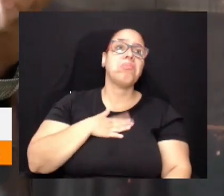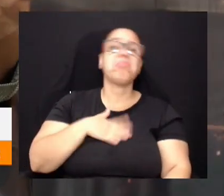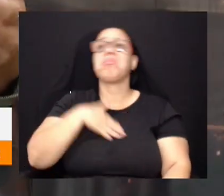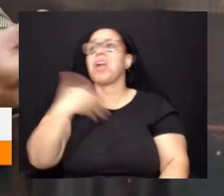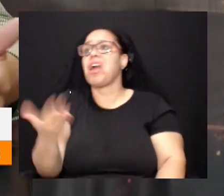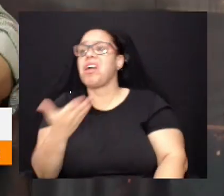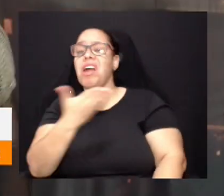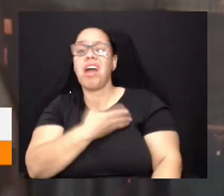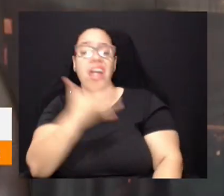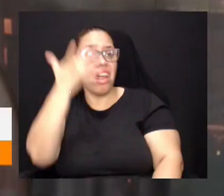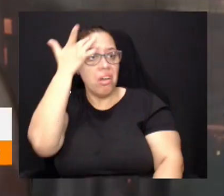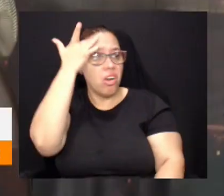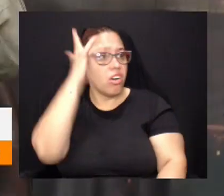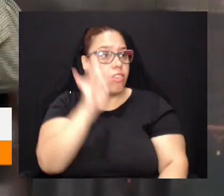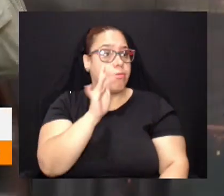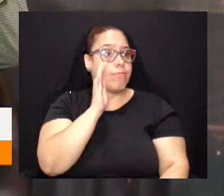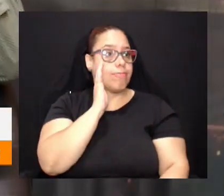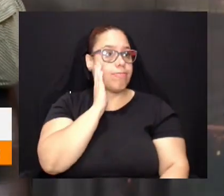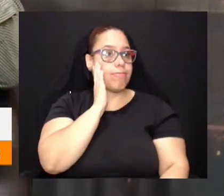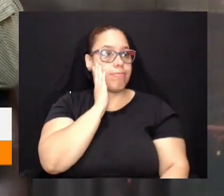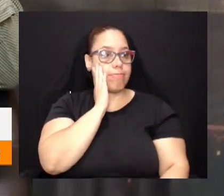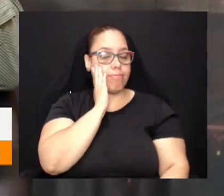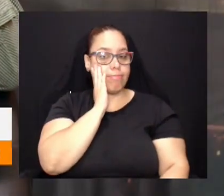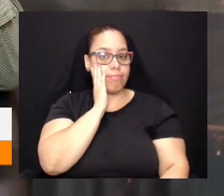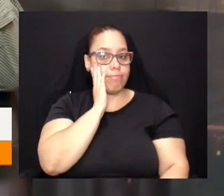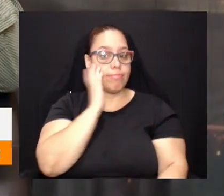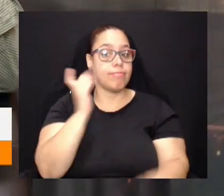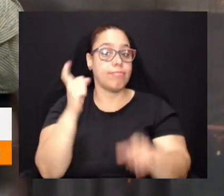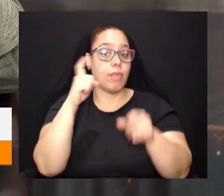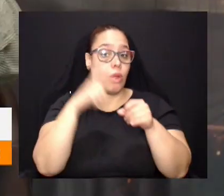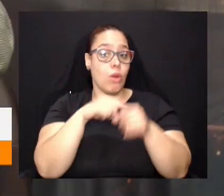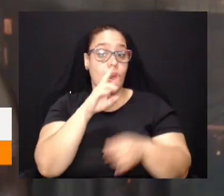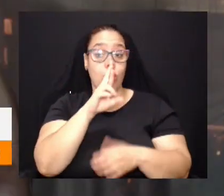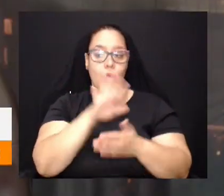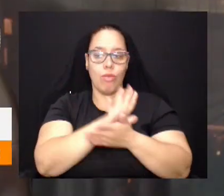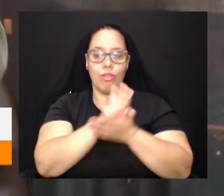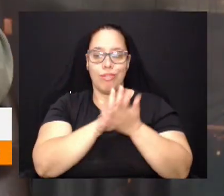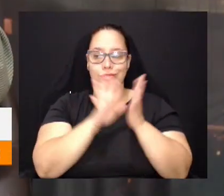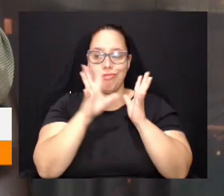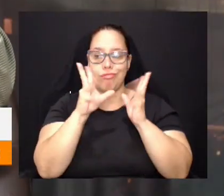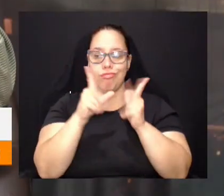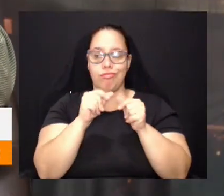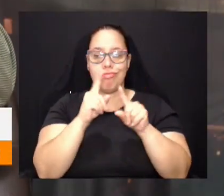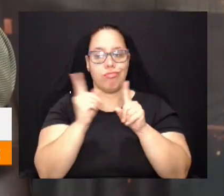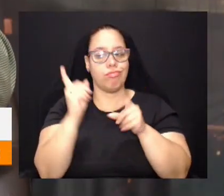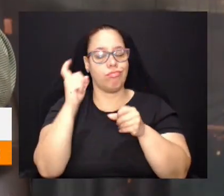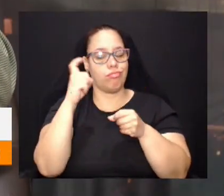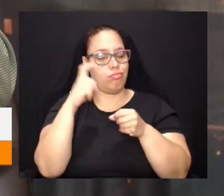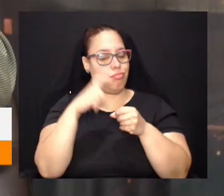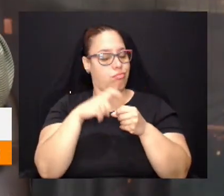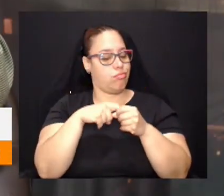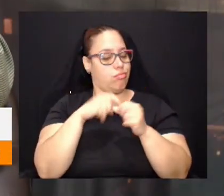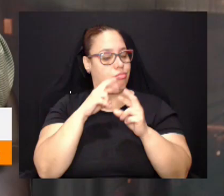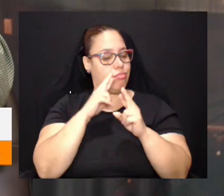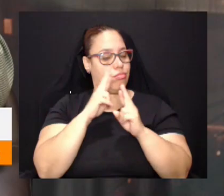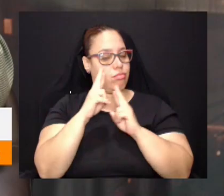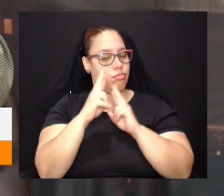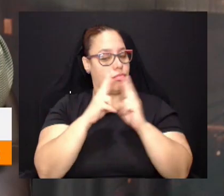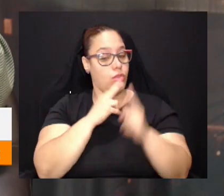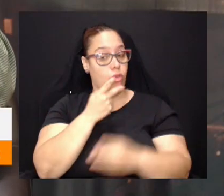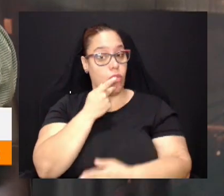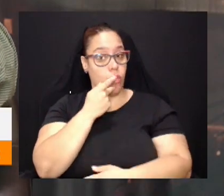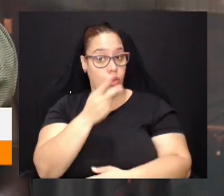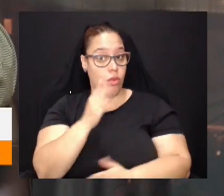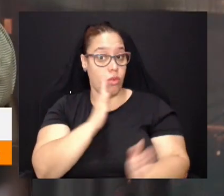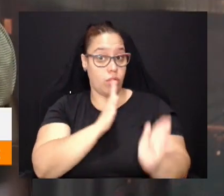mais. E a pessoa acha que voltar resolve tudo. Mas voltar uma relação, como a gente falou do tempo, não